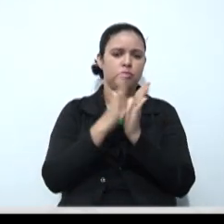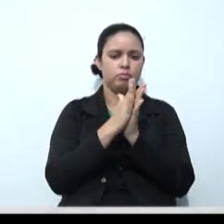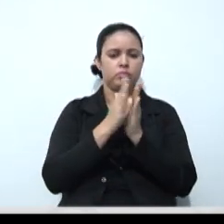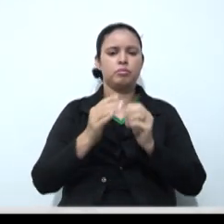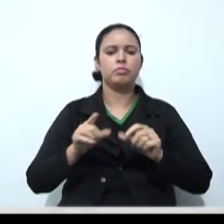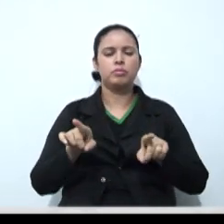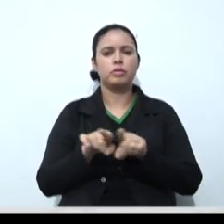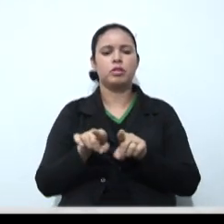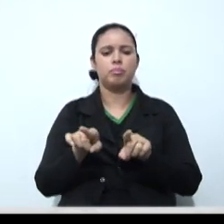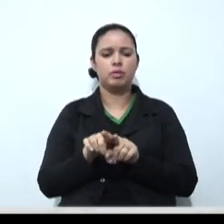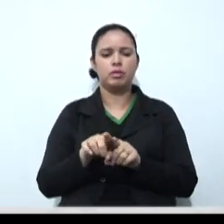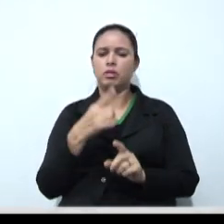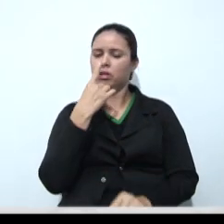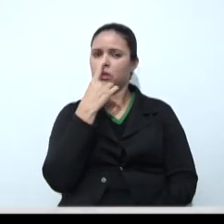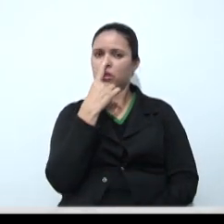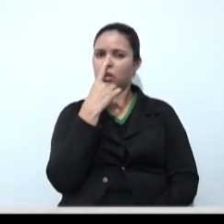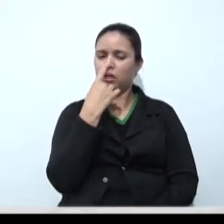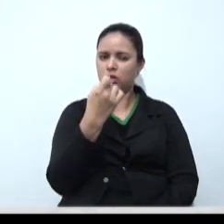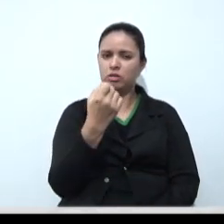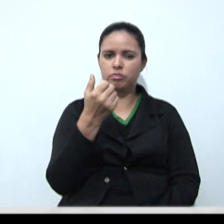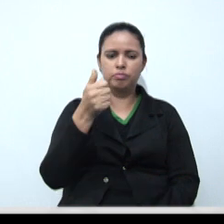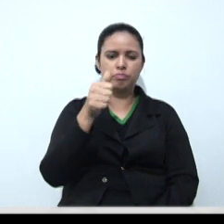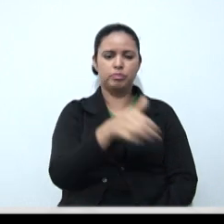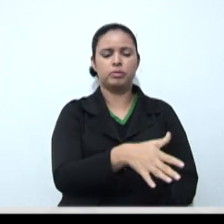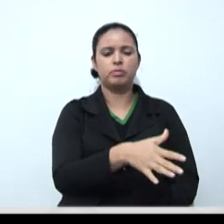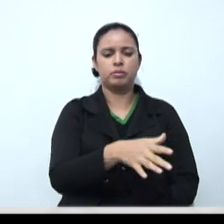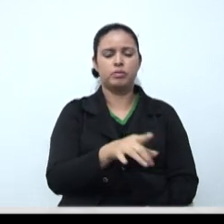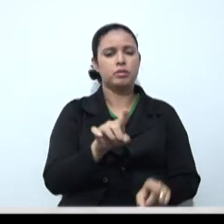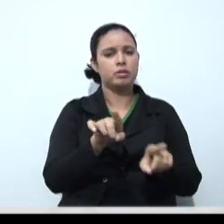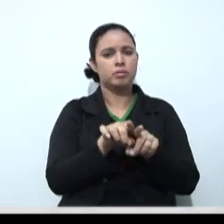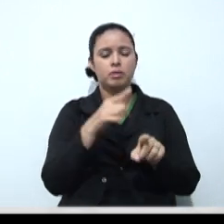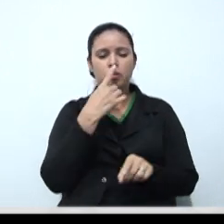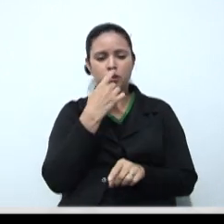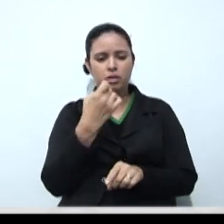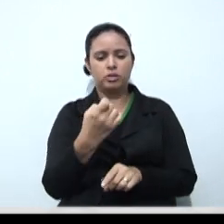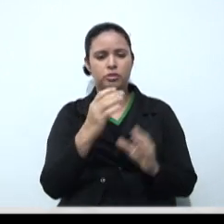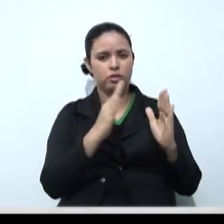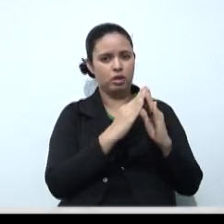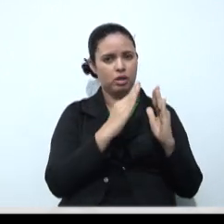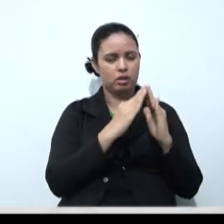lixo nas ruas, isso você já conhece, com certeza. Separar o lixo, né? Nós,